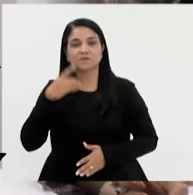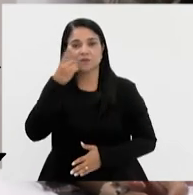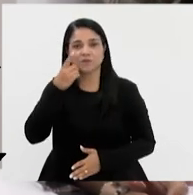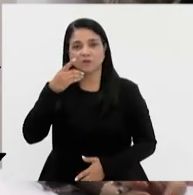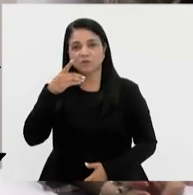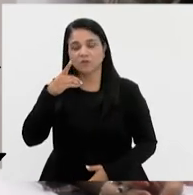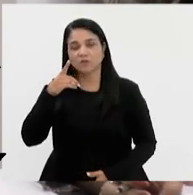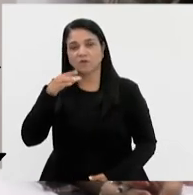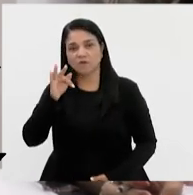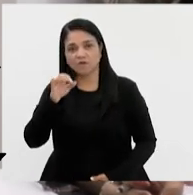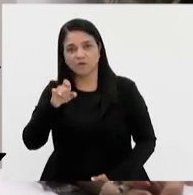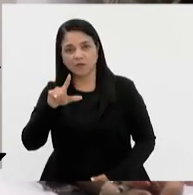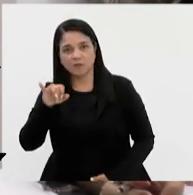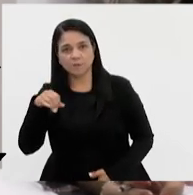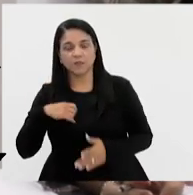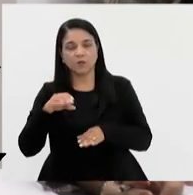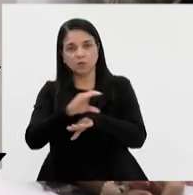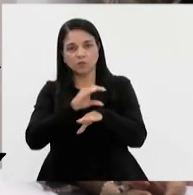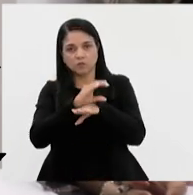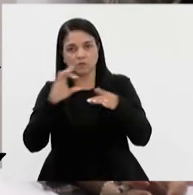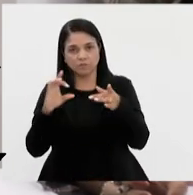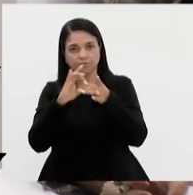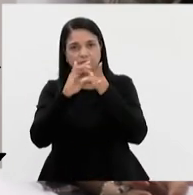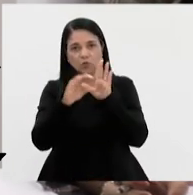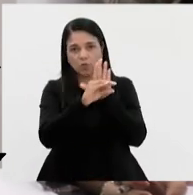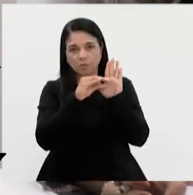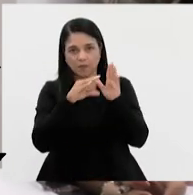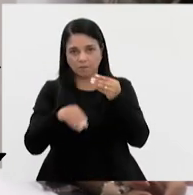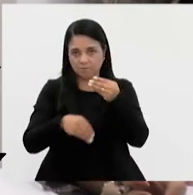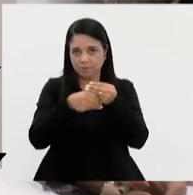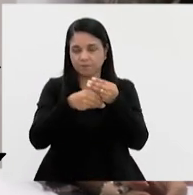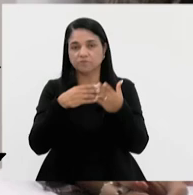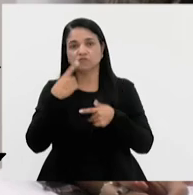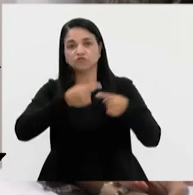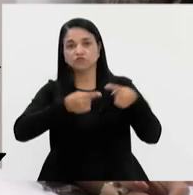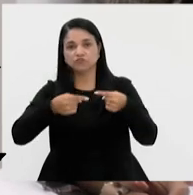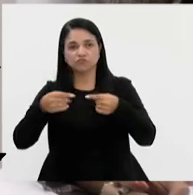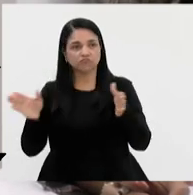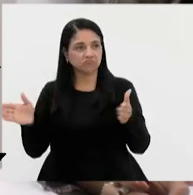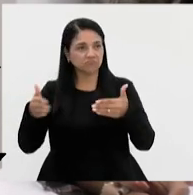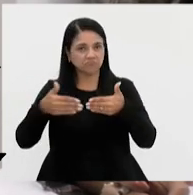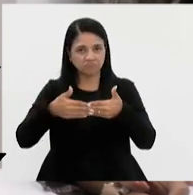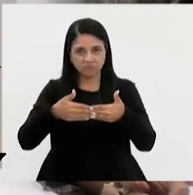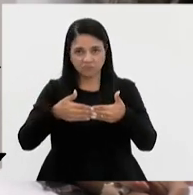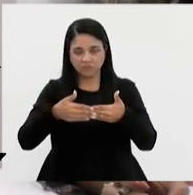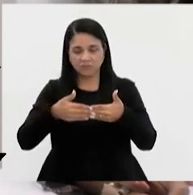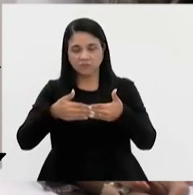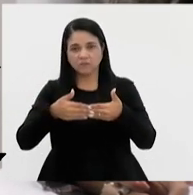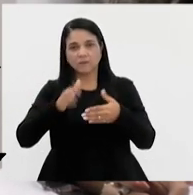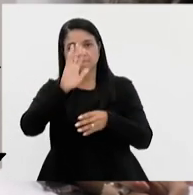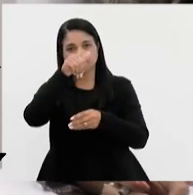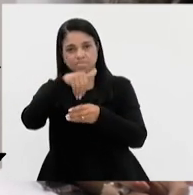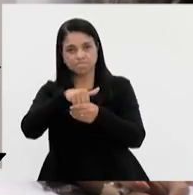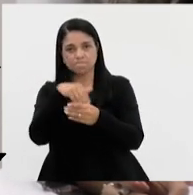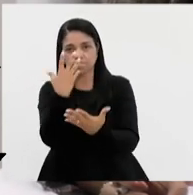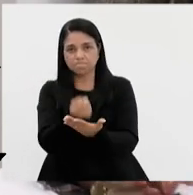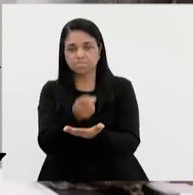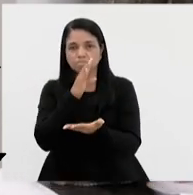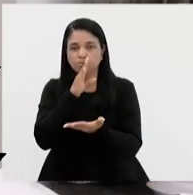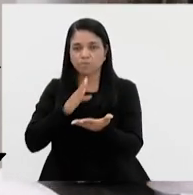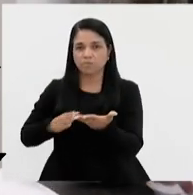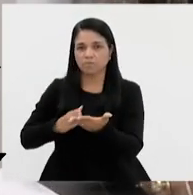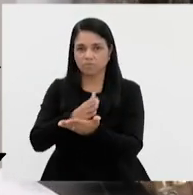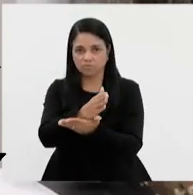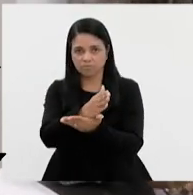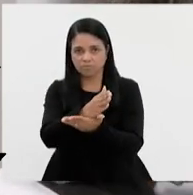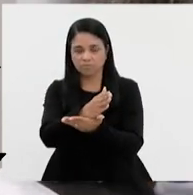pela constitucionalidade com emenda para discutir. Não havendo quem queira discutir, em votação, os que aprovam permaneçam como